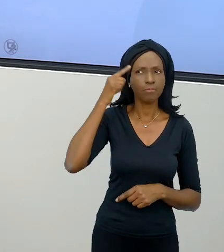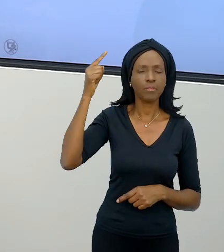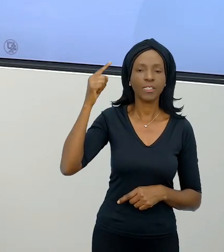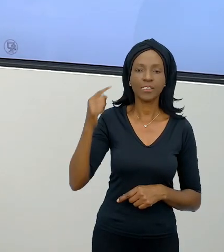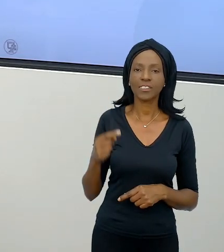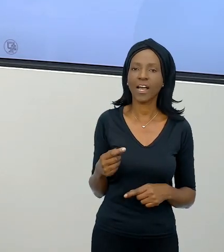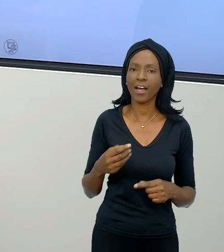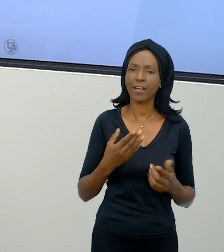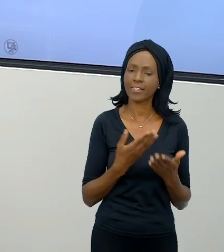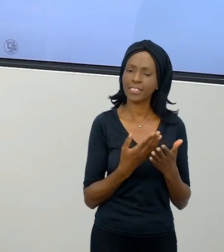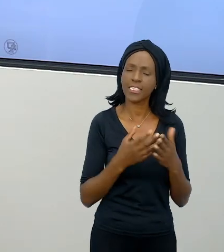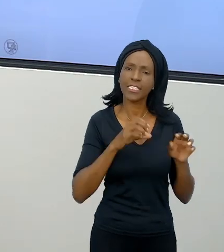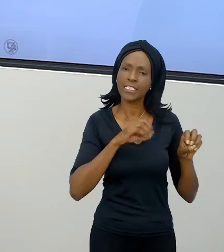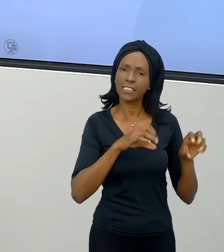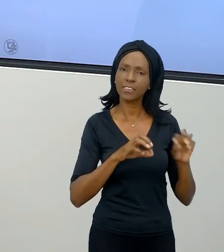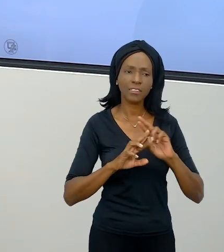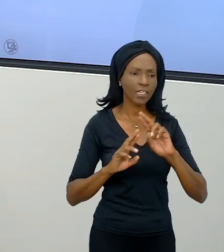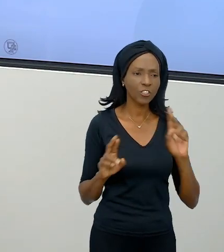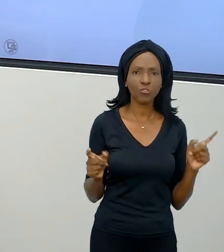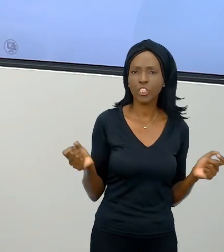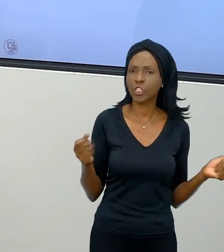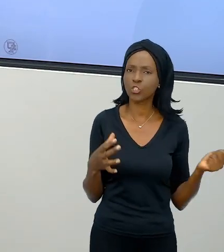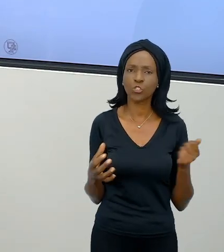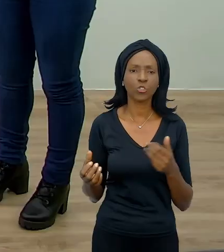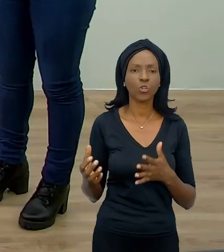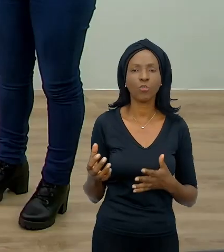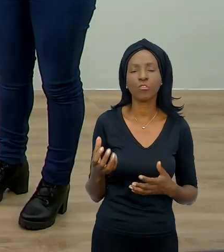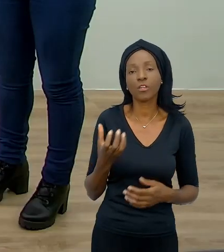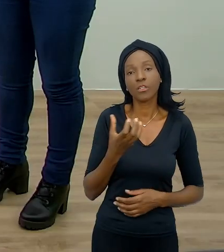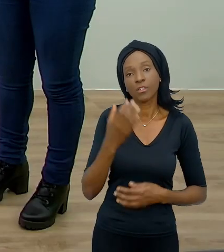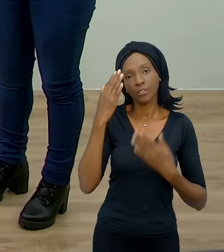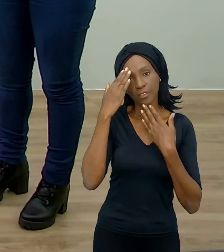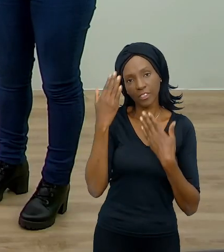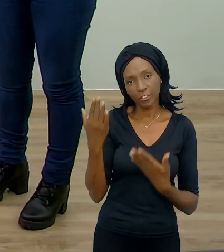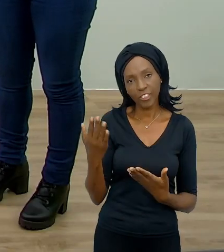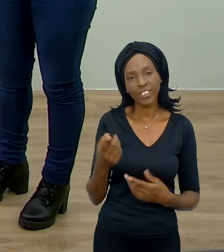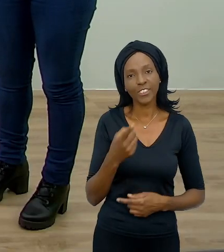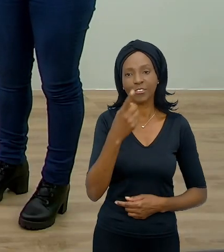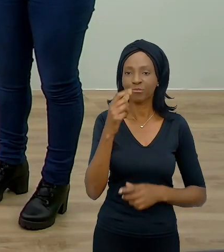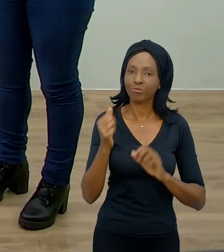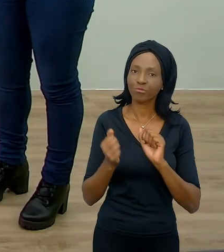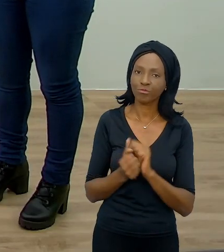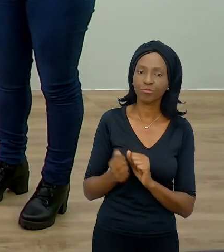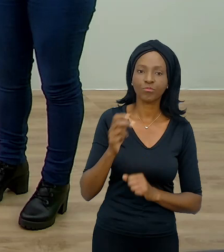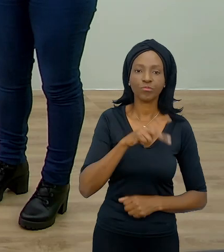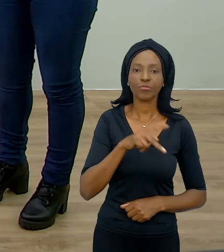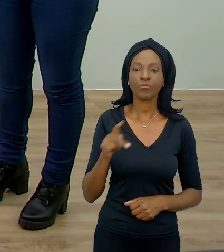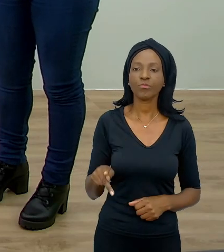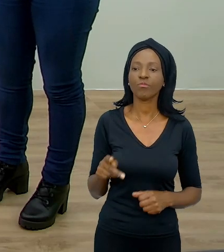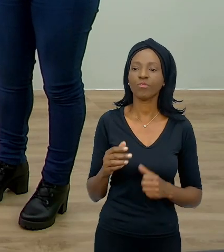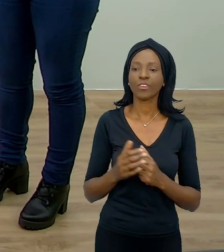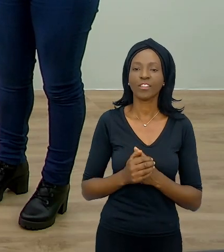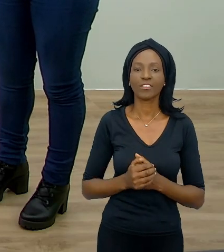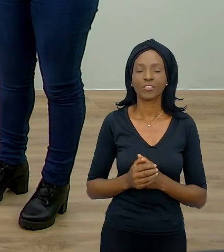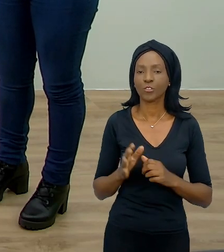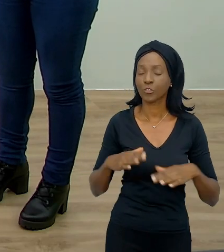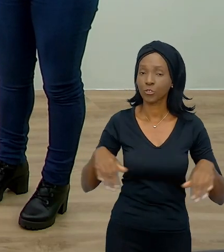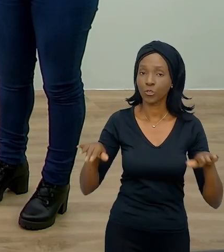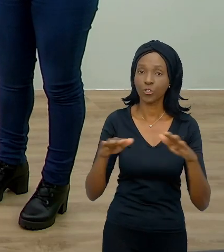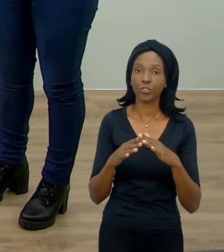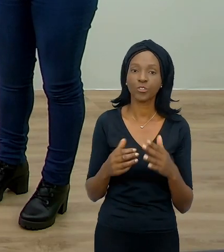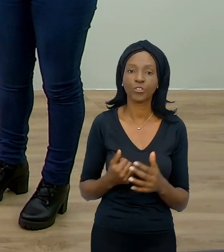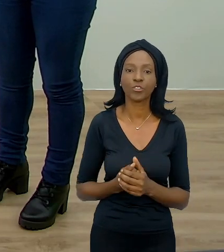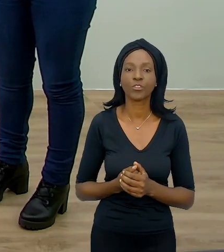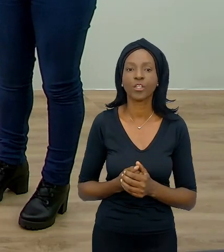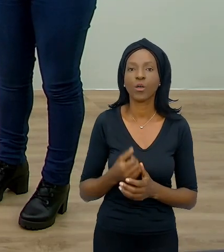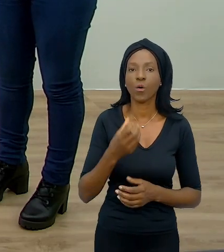aulas diferenciadas. Quero agradecer a sua participação, professor, desejar aí, professores, né, desejar